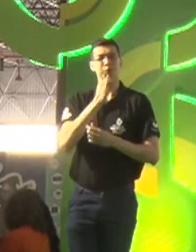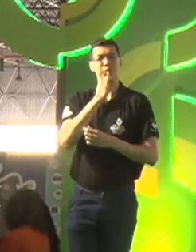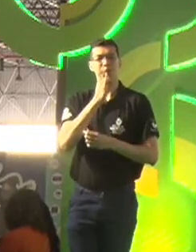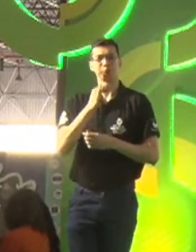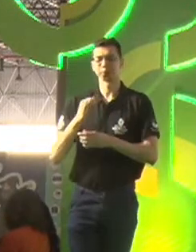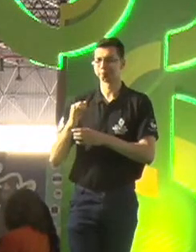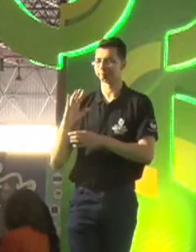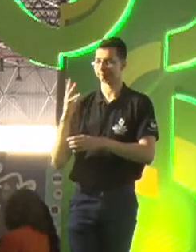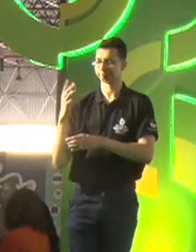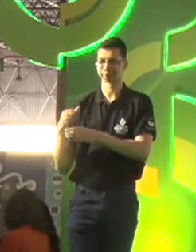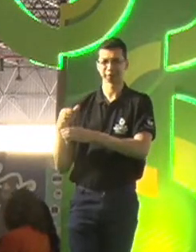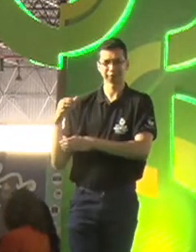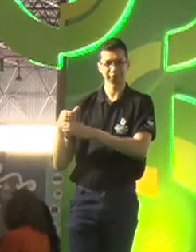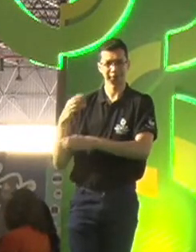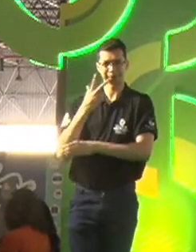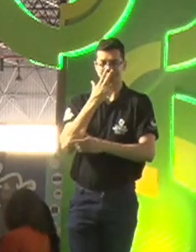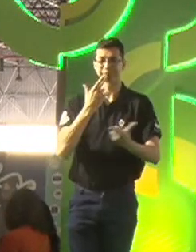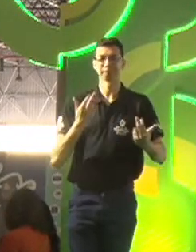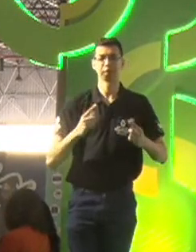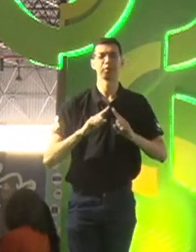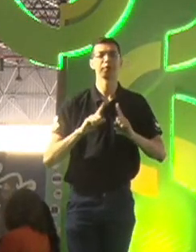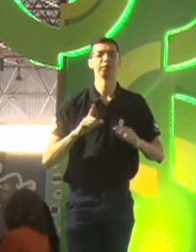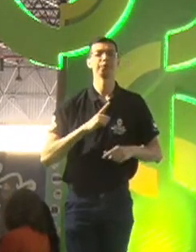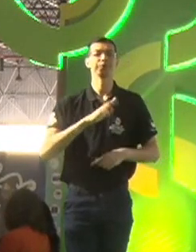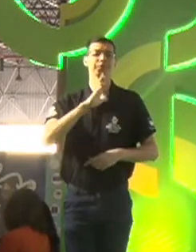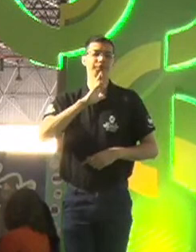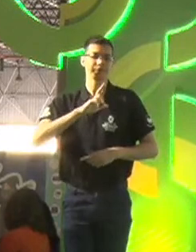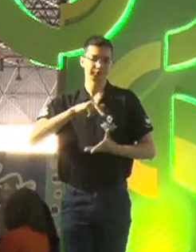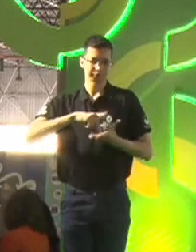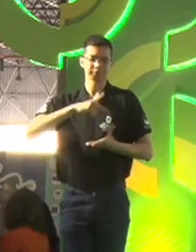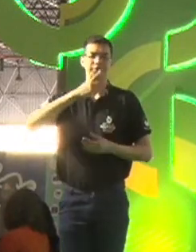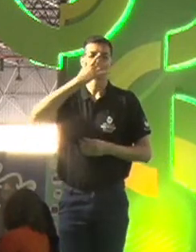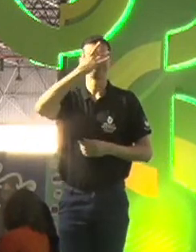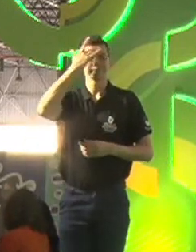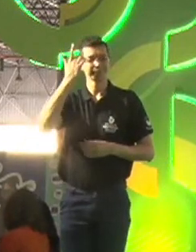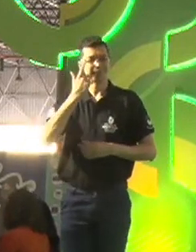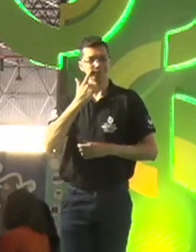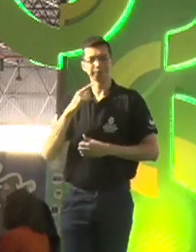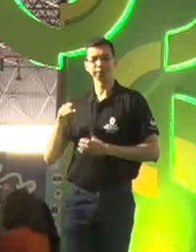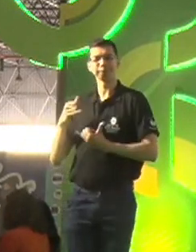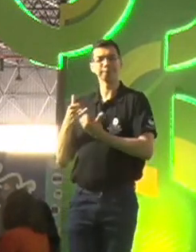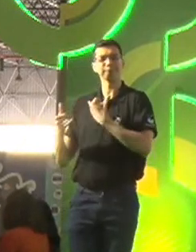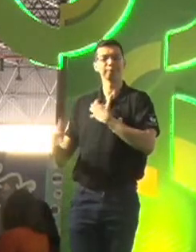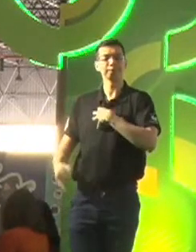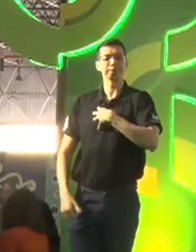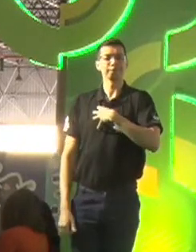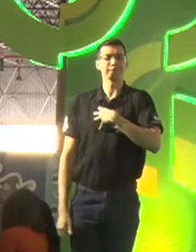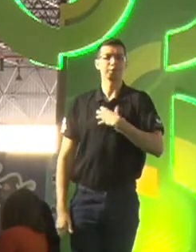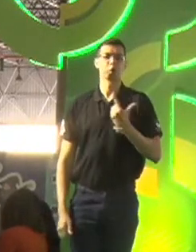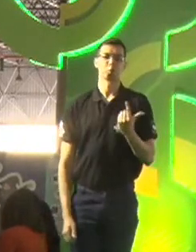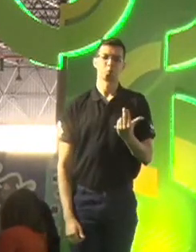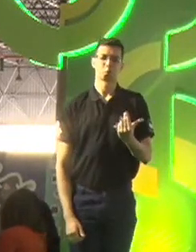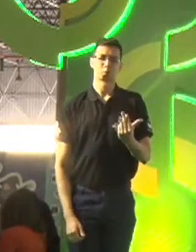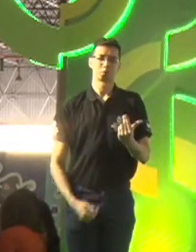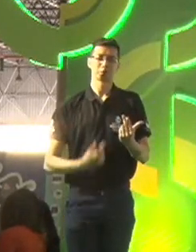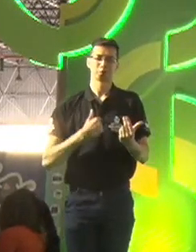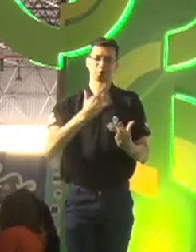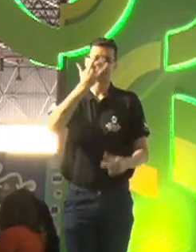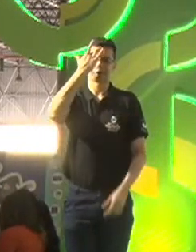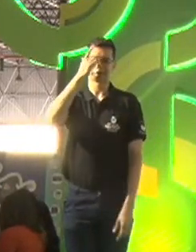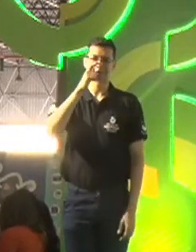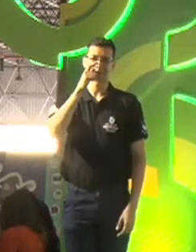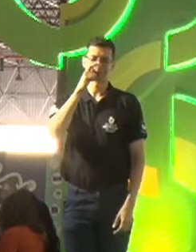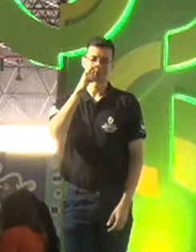muito do comportamento também dessa resposta que ele acaba gerando pra gente ir assim lá como como sentimento né Eu acho isso bem interessante